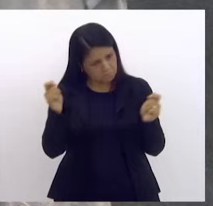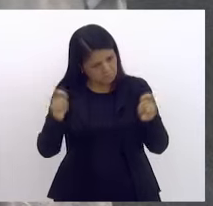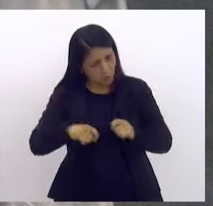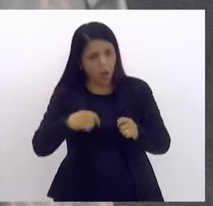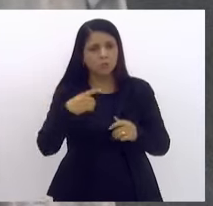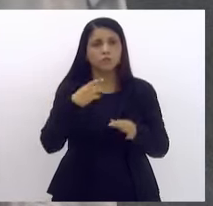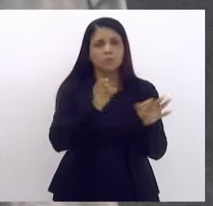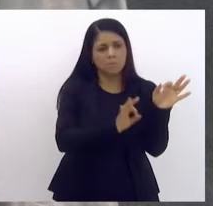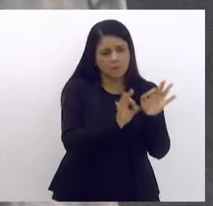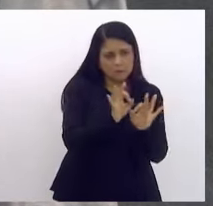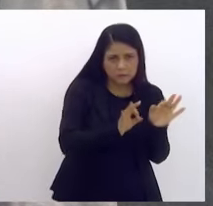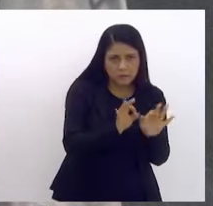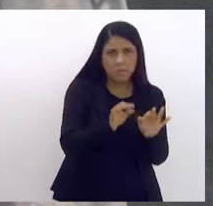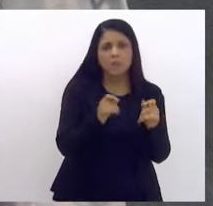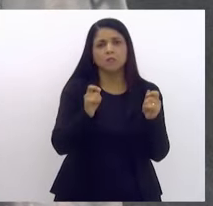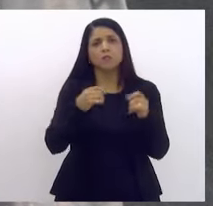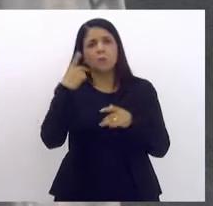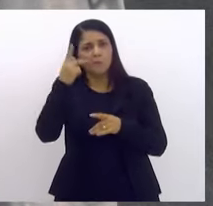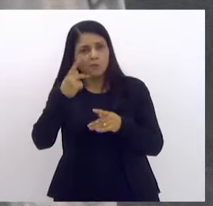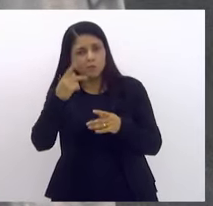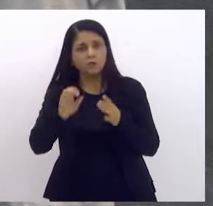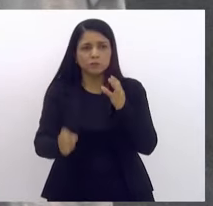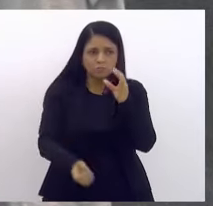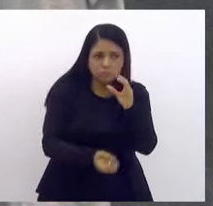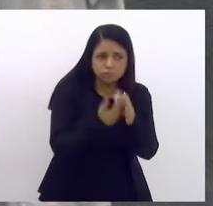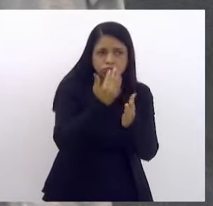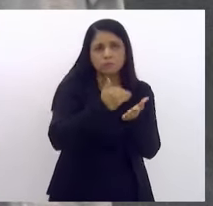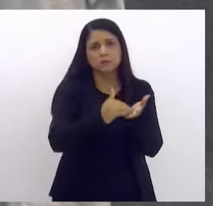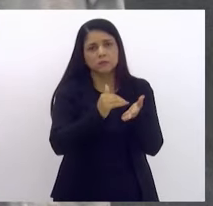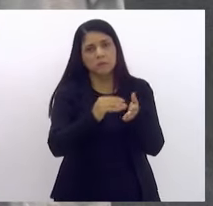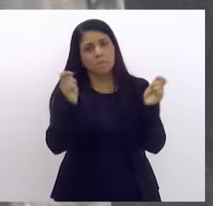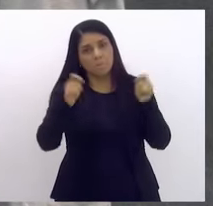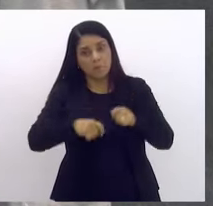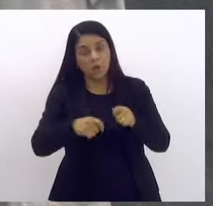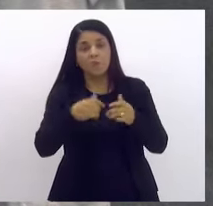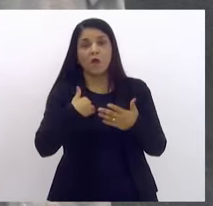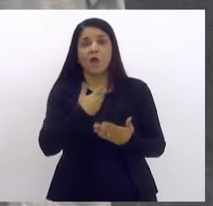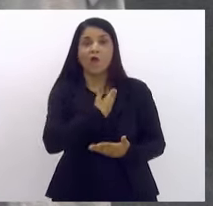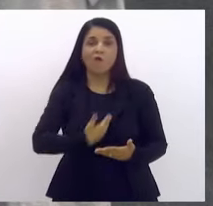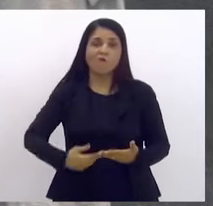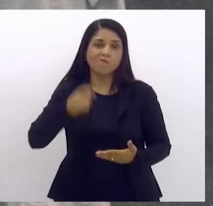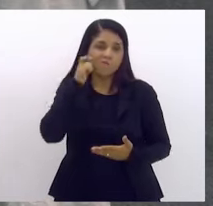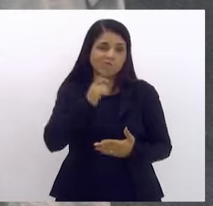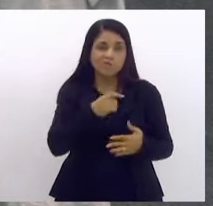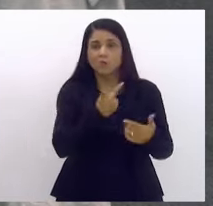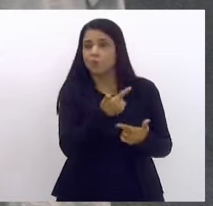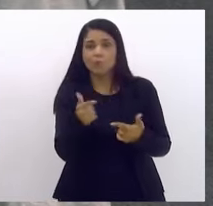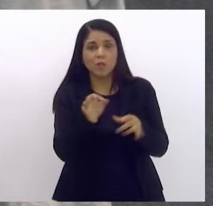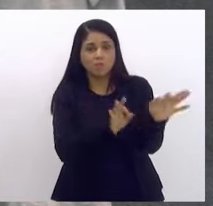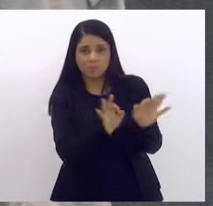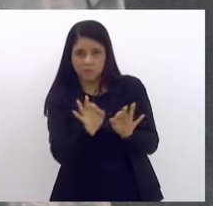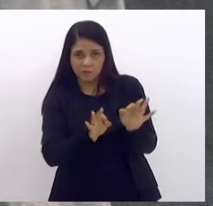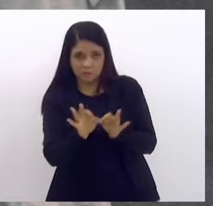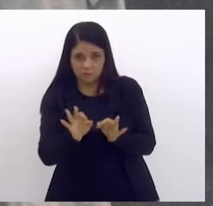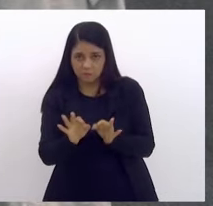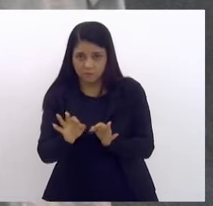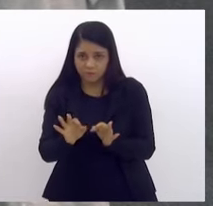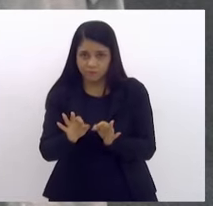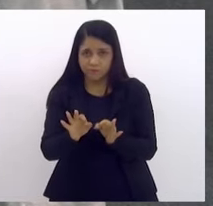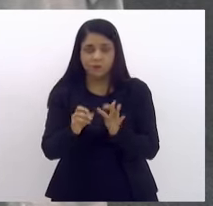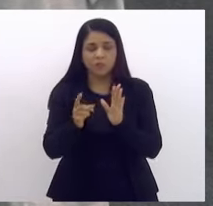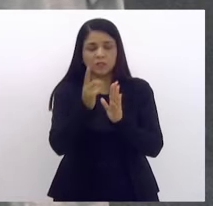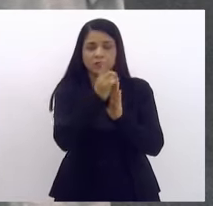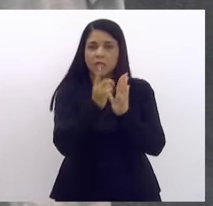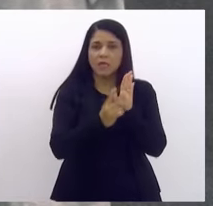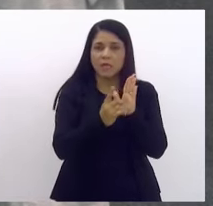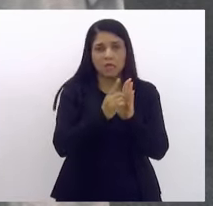e pode até levar à criação de mais secretarias. Mas não, é o governo da falta de planejamento, é o governo dos decretos